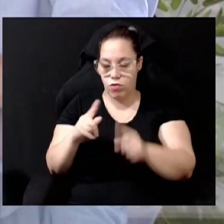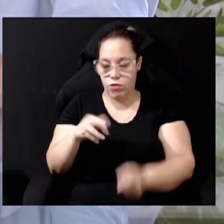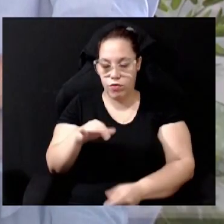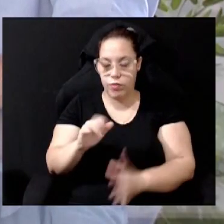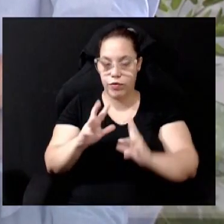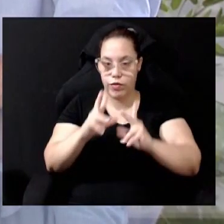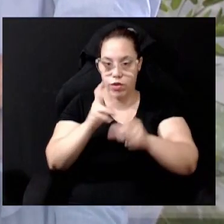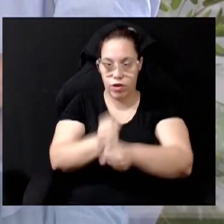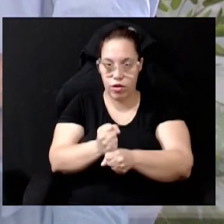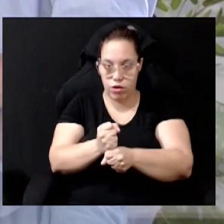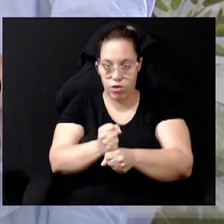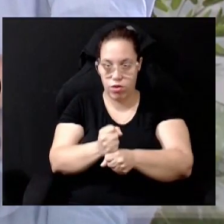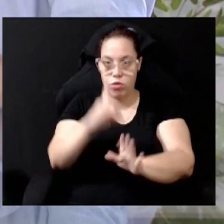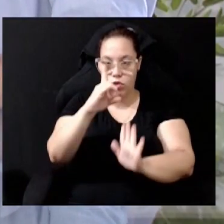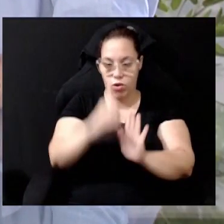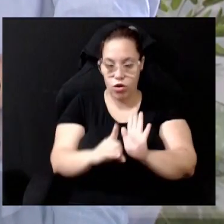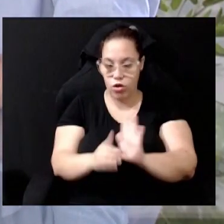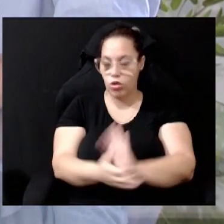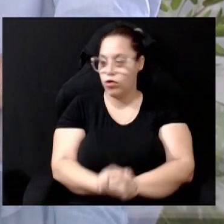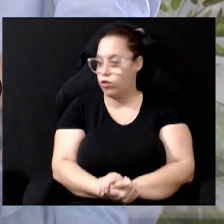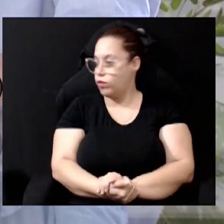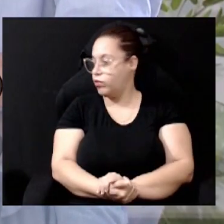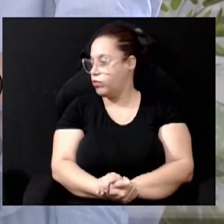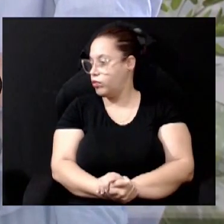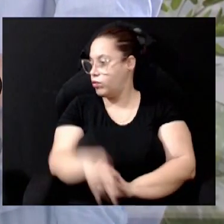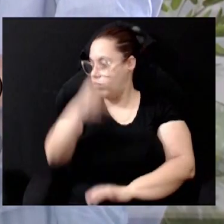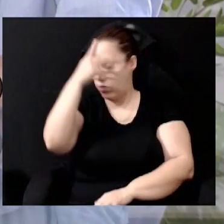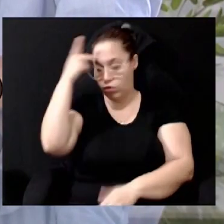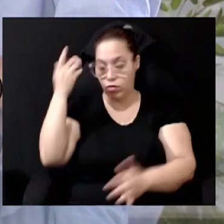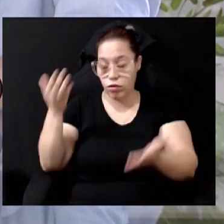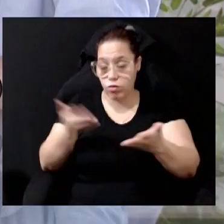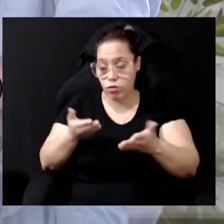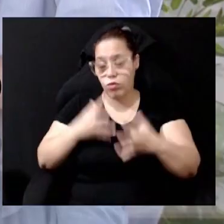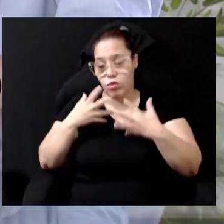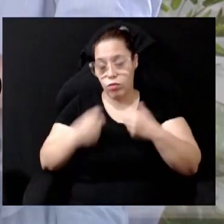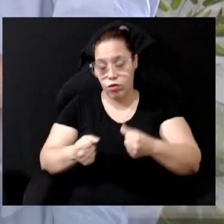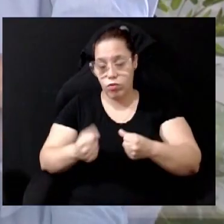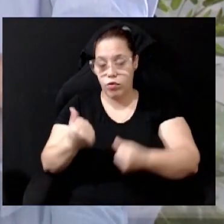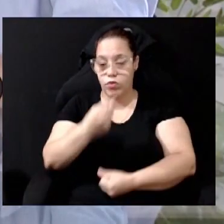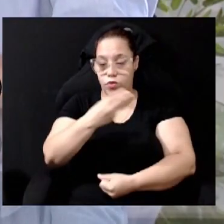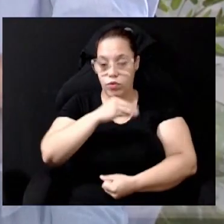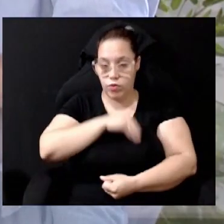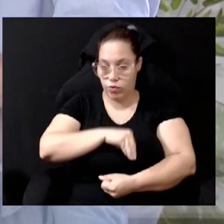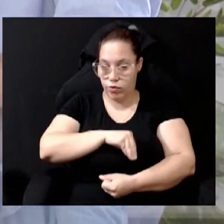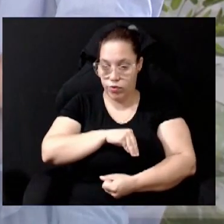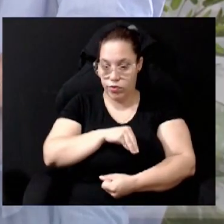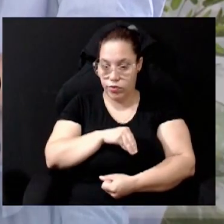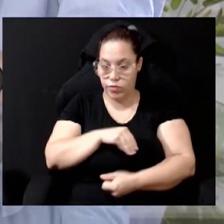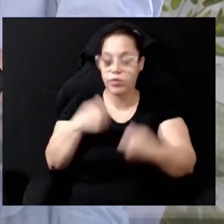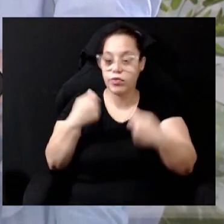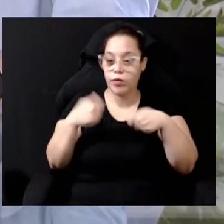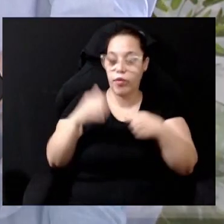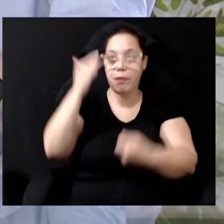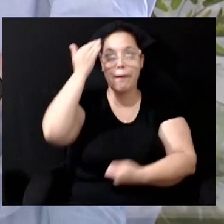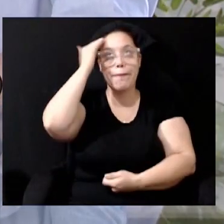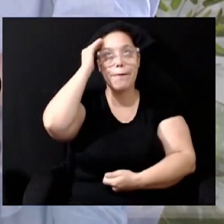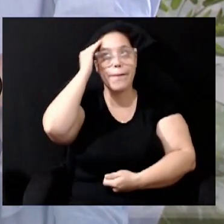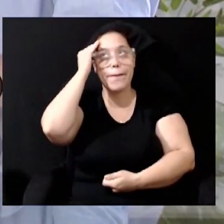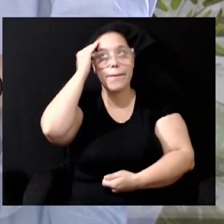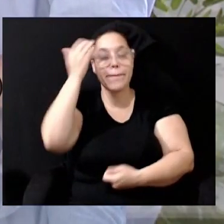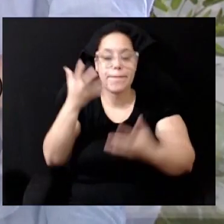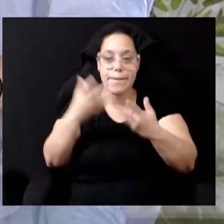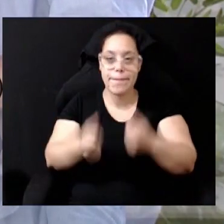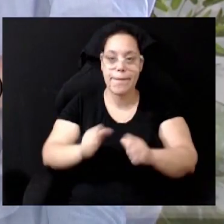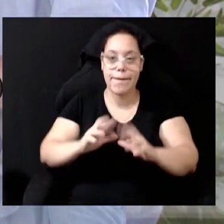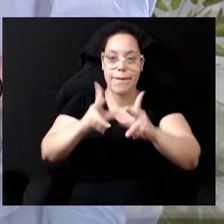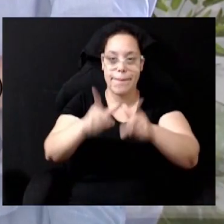tem por direito. Então, as pessoas, no momento que forem receber o seu 13º, precisam entender se estão recebendo na totalidade e aí